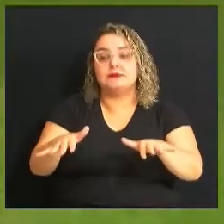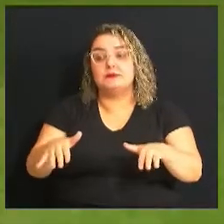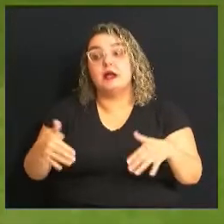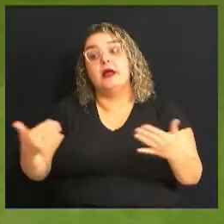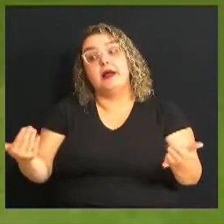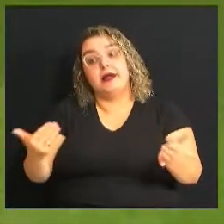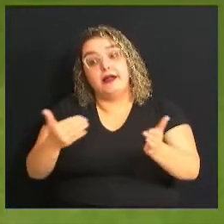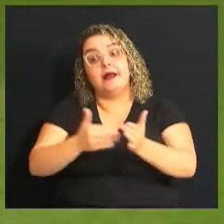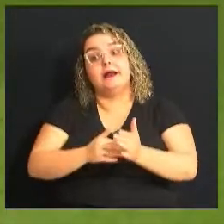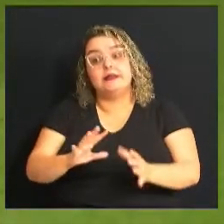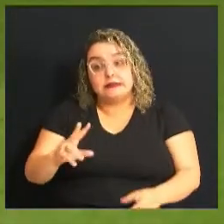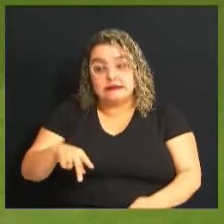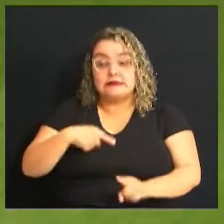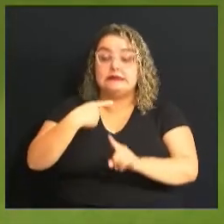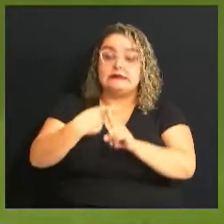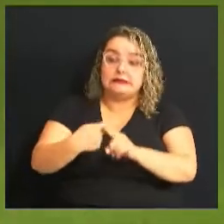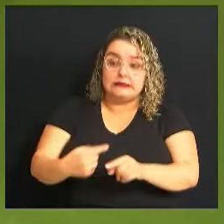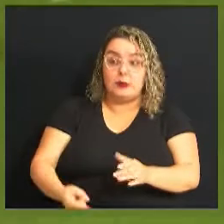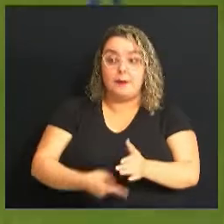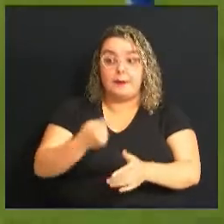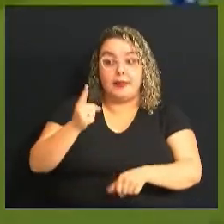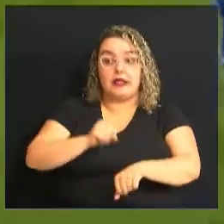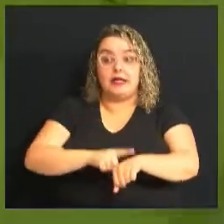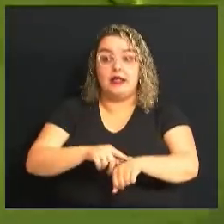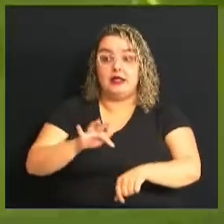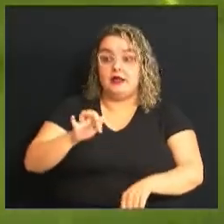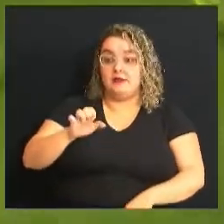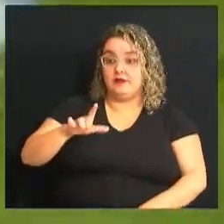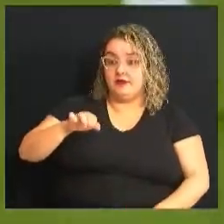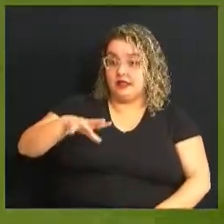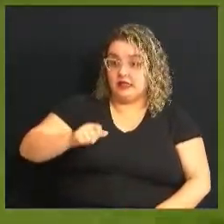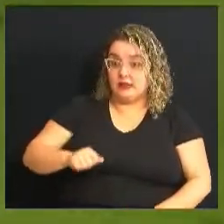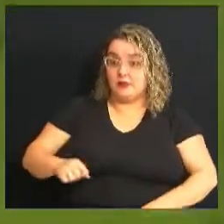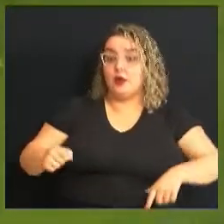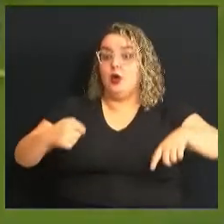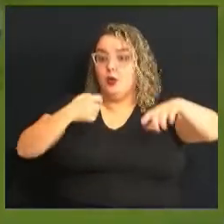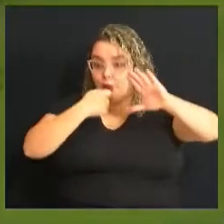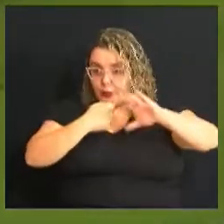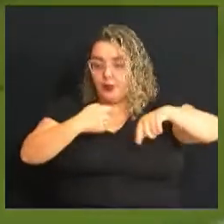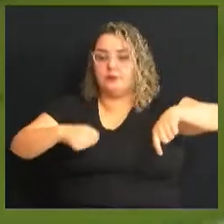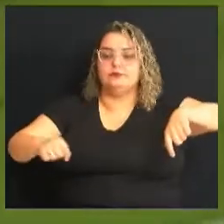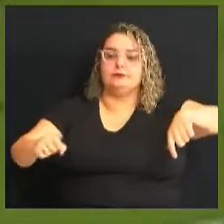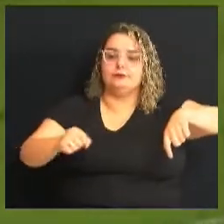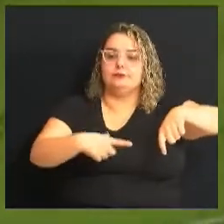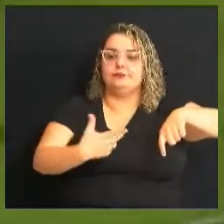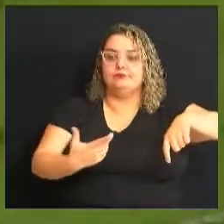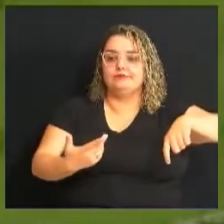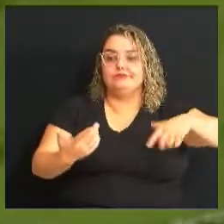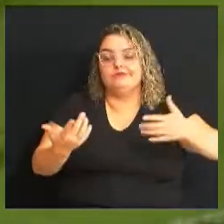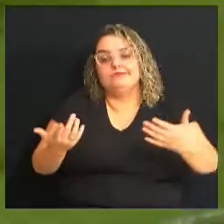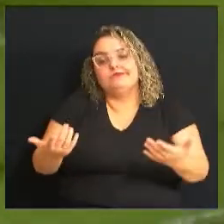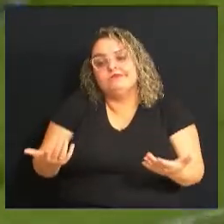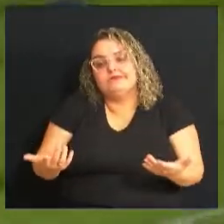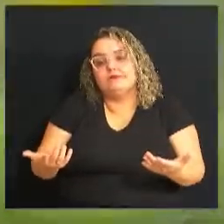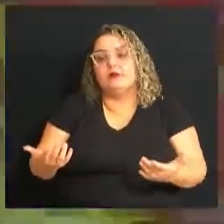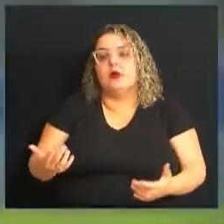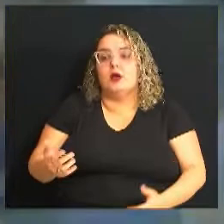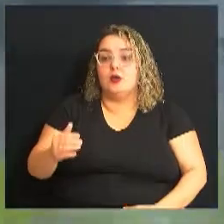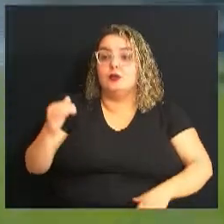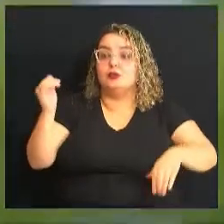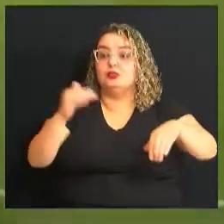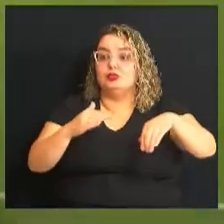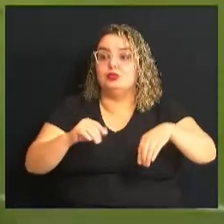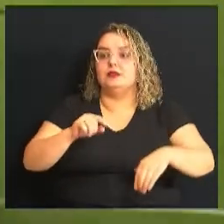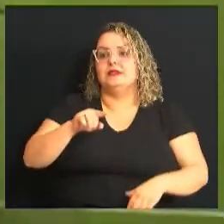nos acréscimos do primeiro tempo, Felipe Machado cobrou falta na segunda trave, onde estava o zagueirão